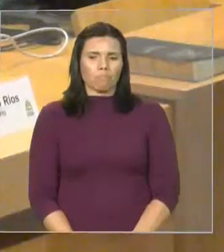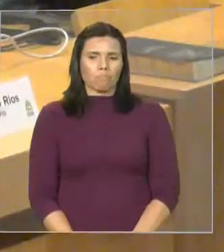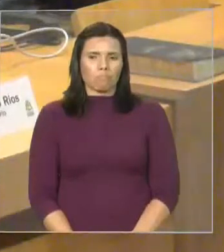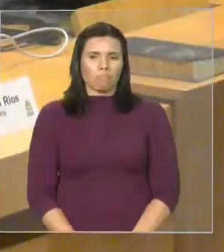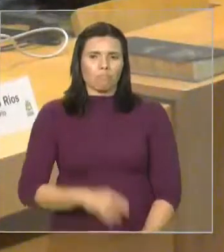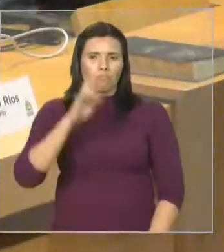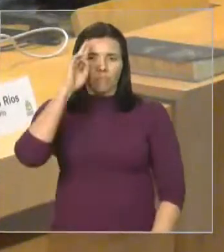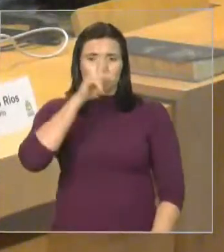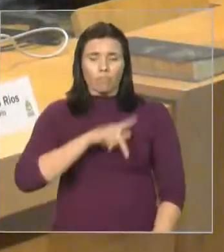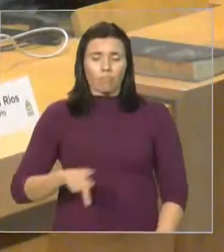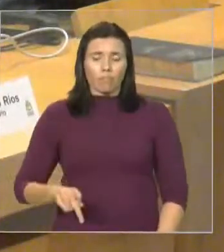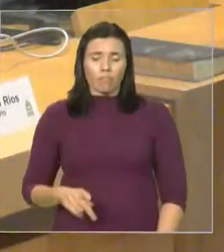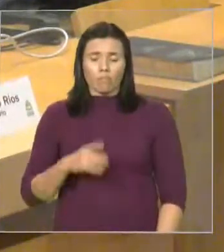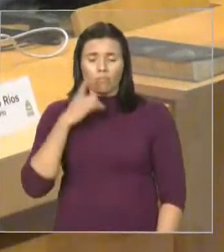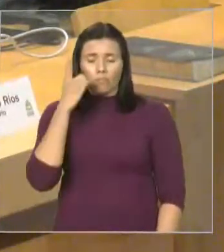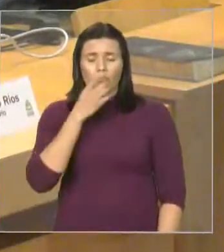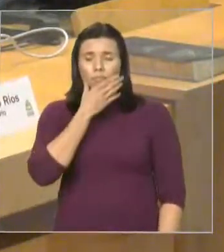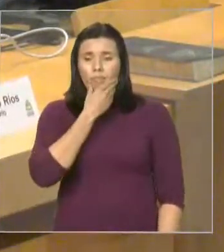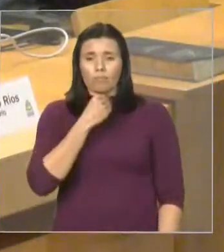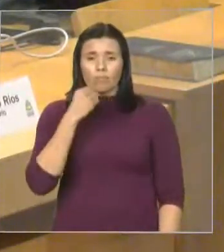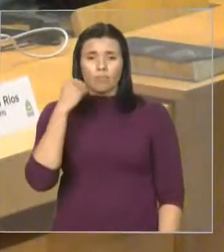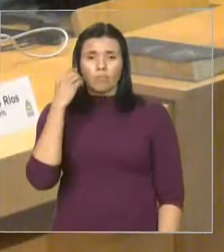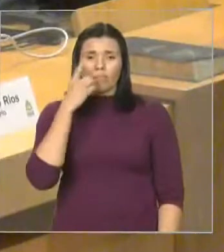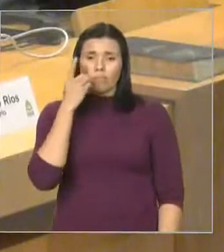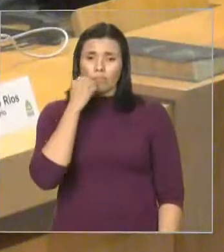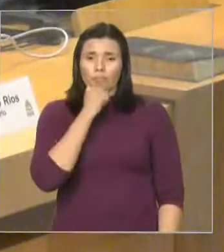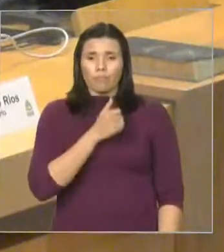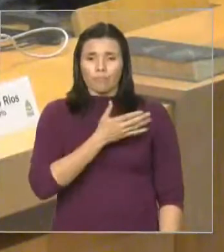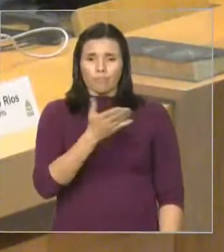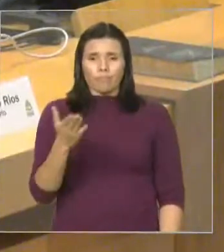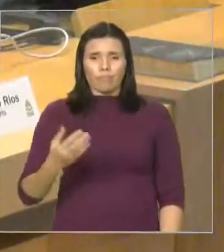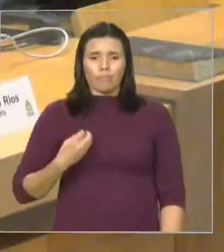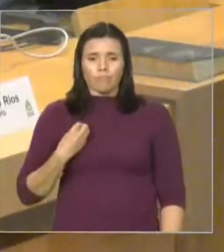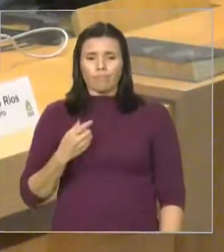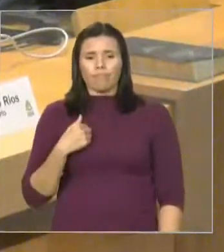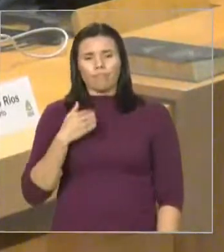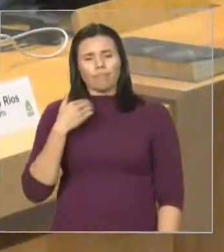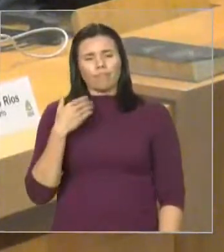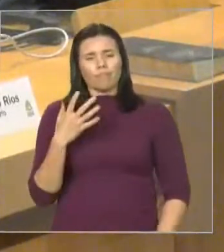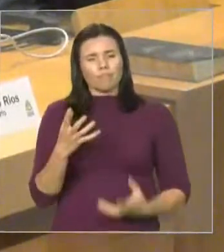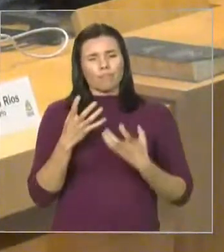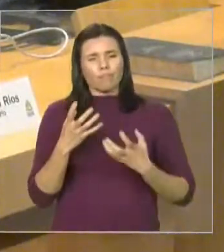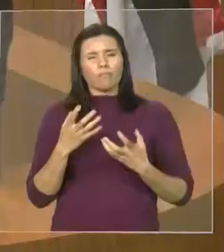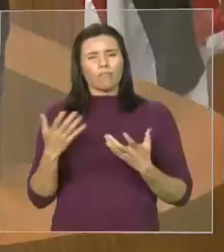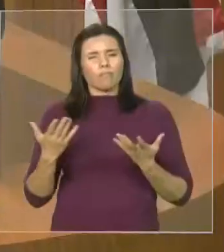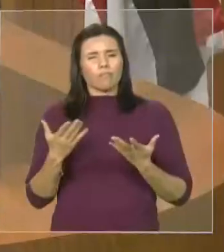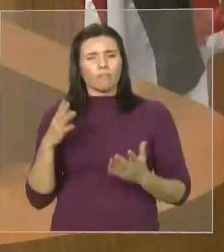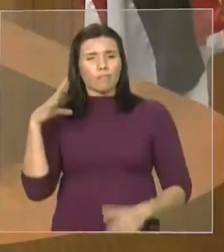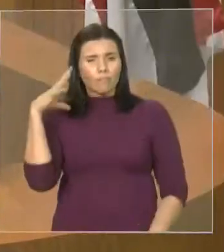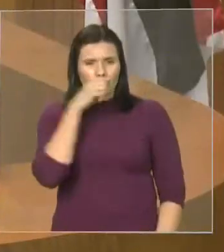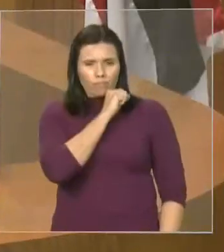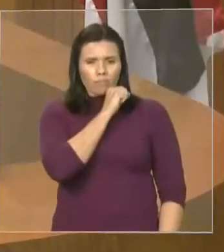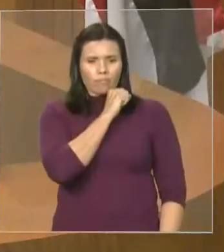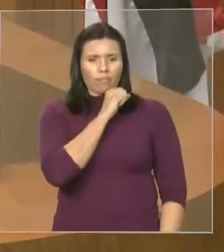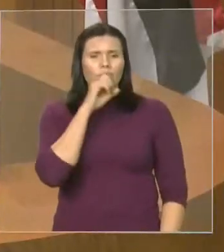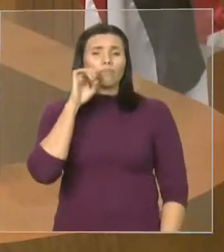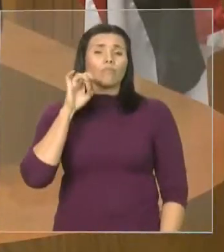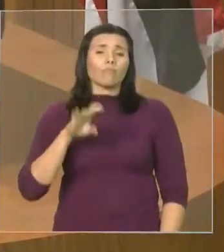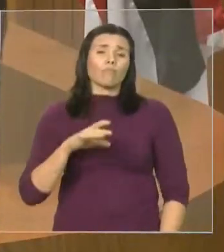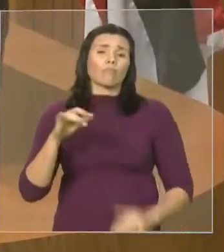Senhor presidente, senhores e senhoras deputados, eu gostaria, senhor presidente, de forma rápida, só